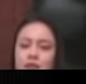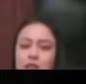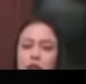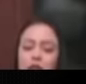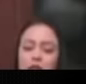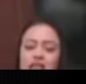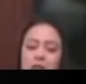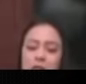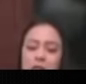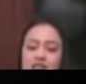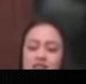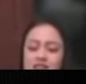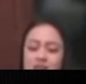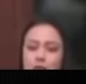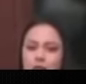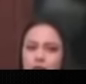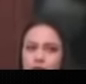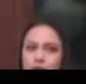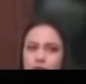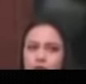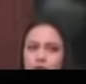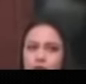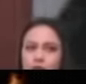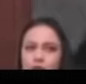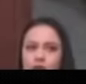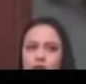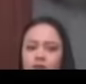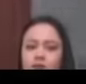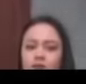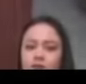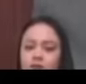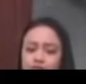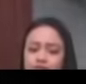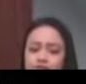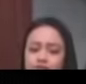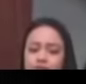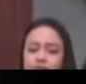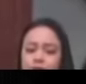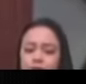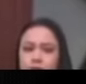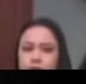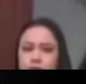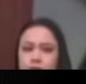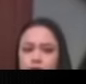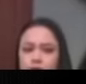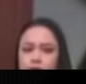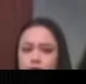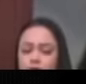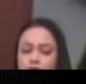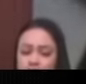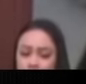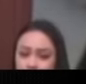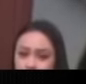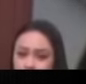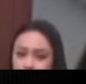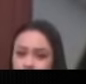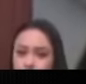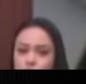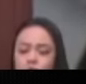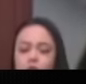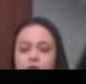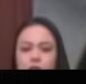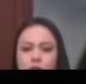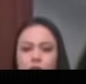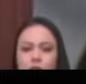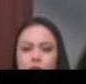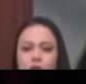reclamação contra uma súmula vinculante é cabível nos termos do 103 da Constituição. Neste caso, há uma série de dados.